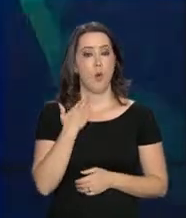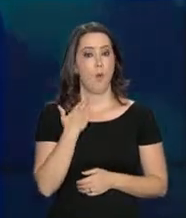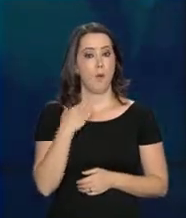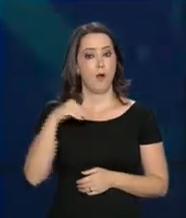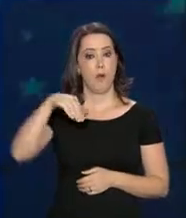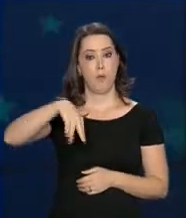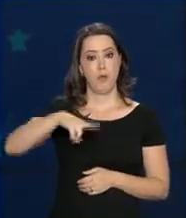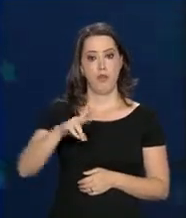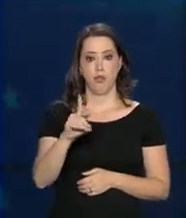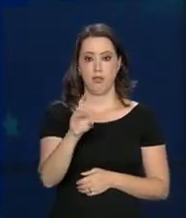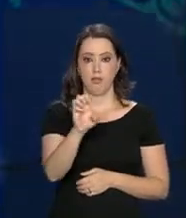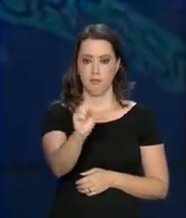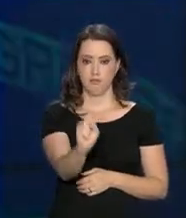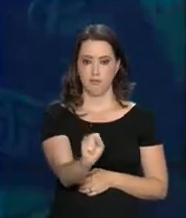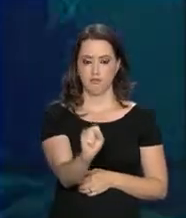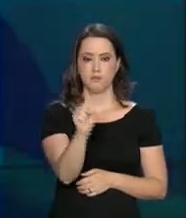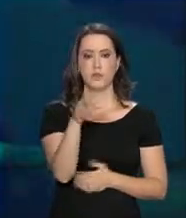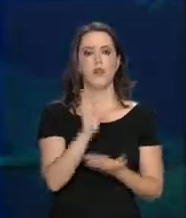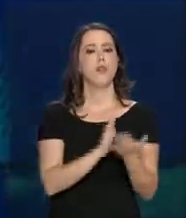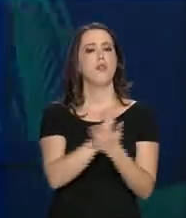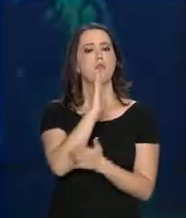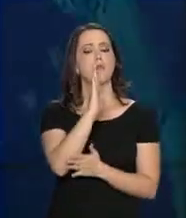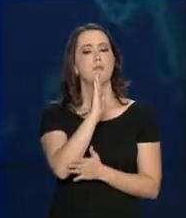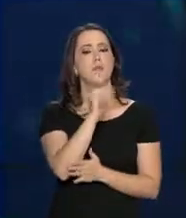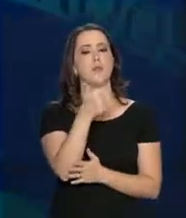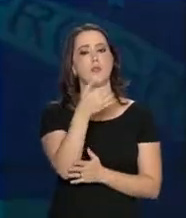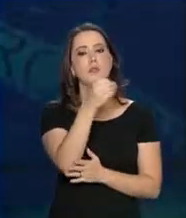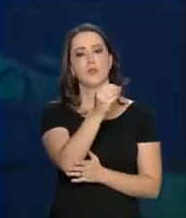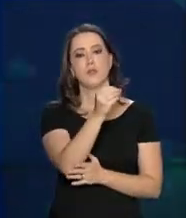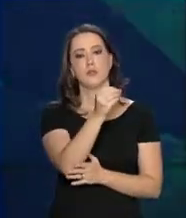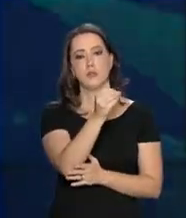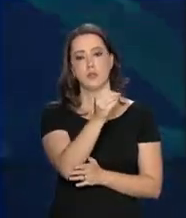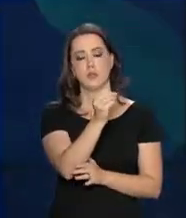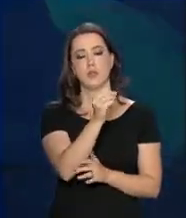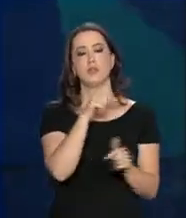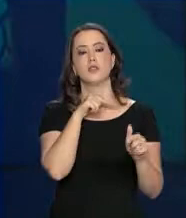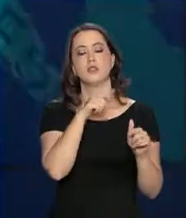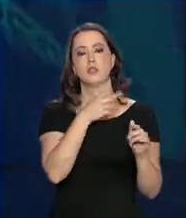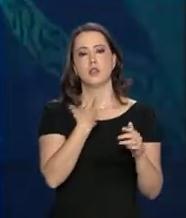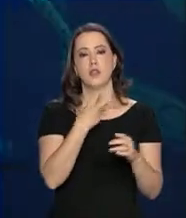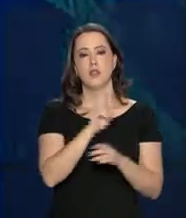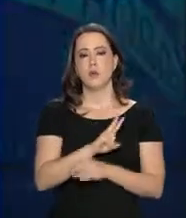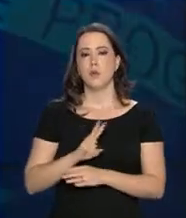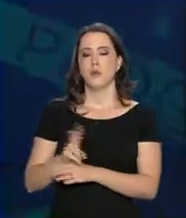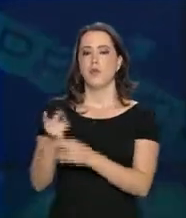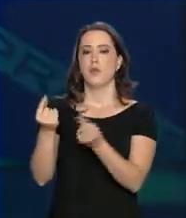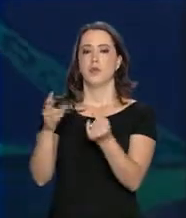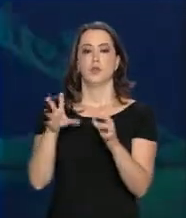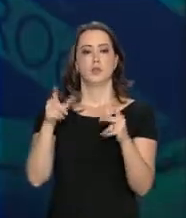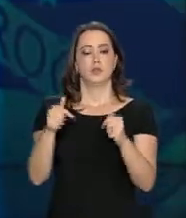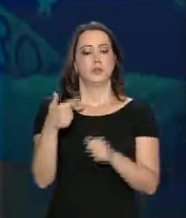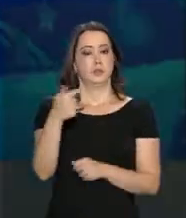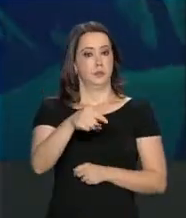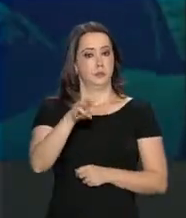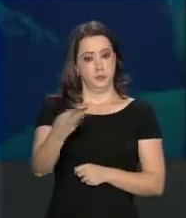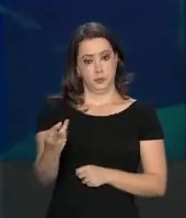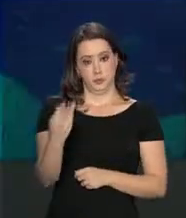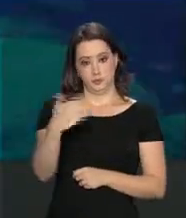de Desenvolvimento Econômico e Social, BNDES, aprovou 10 operações no valor total de mais